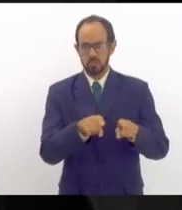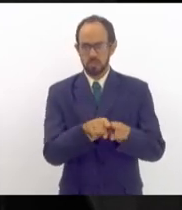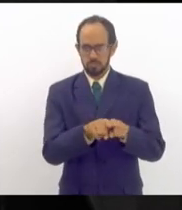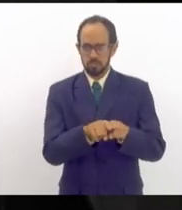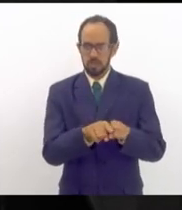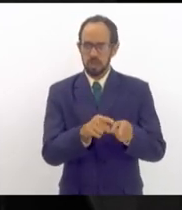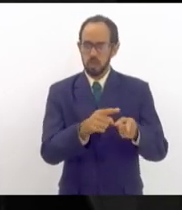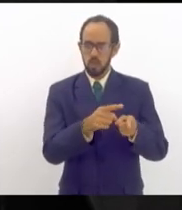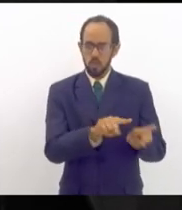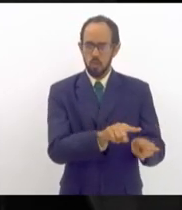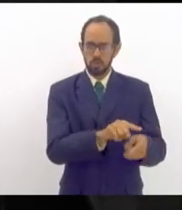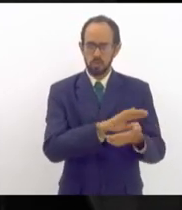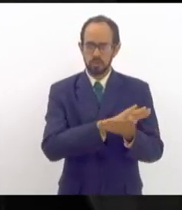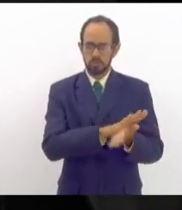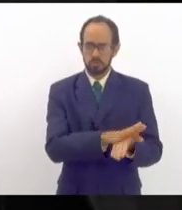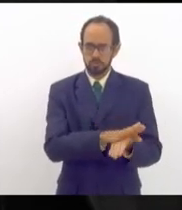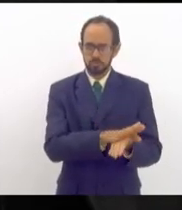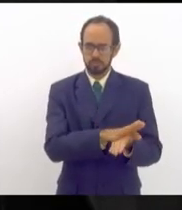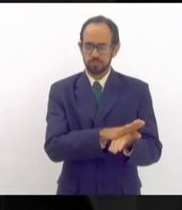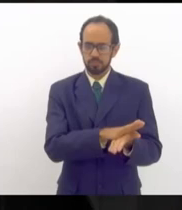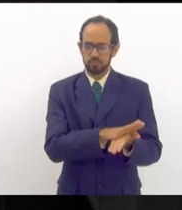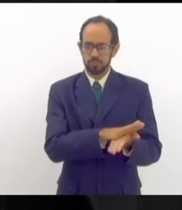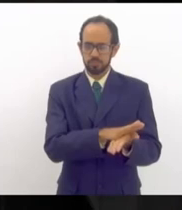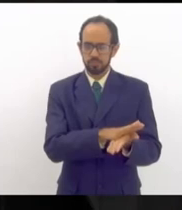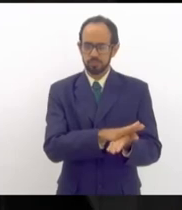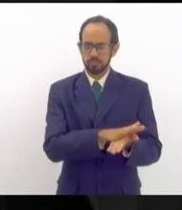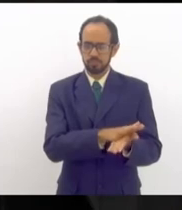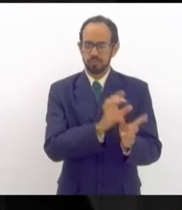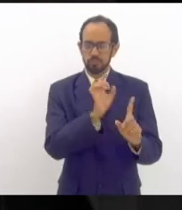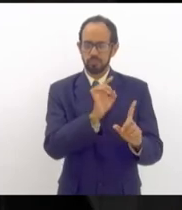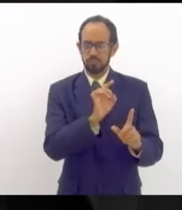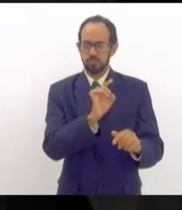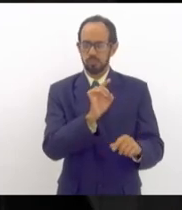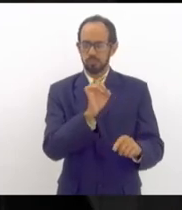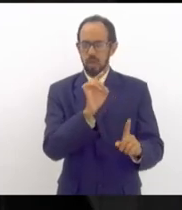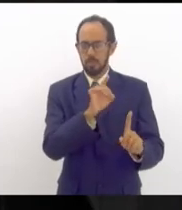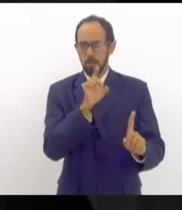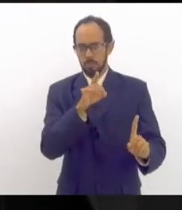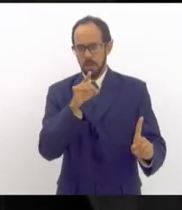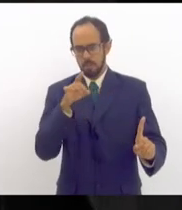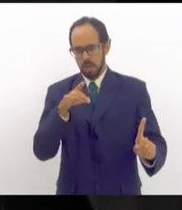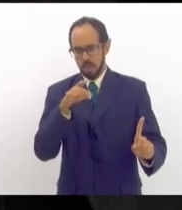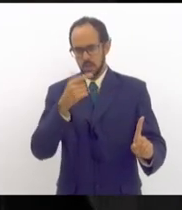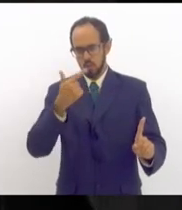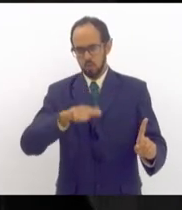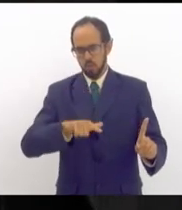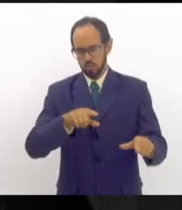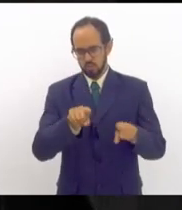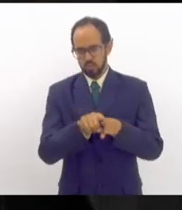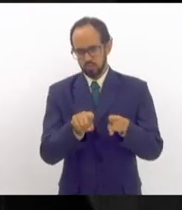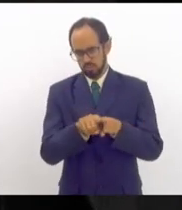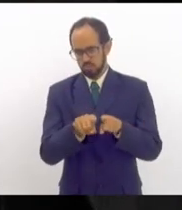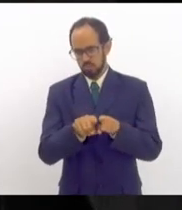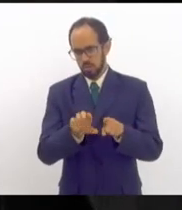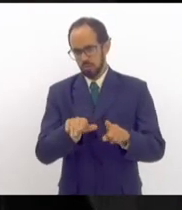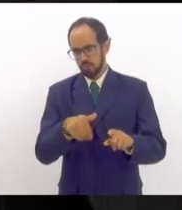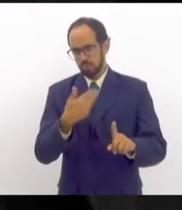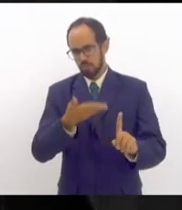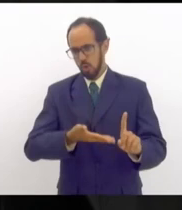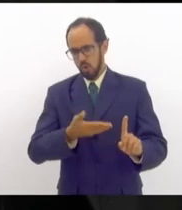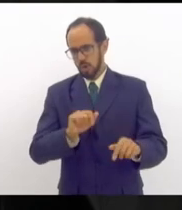às discriminações e Preconceito também me honra e outras mais nessa casa